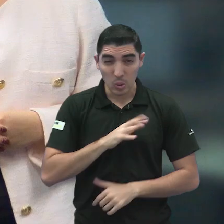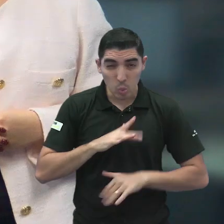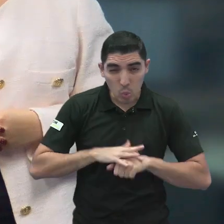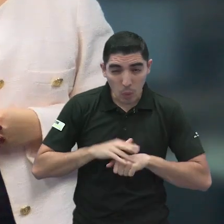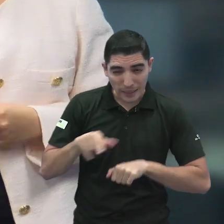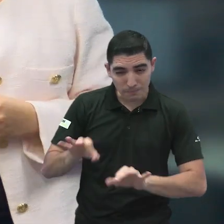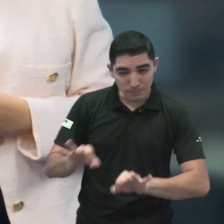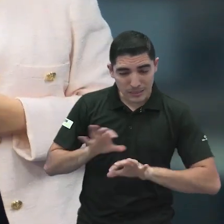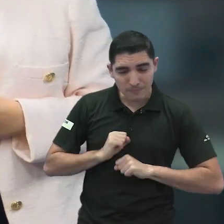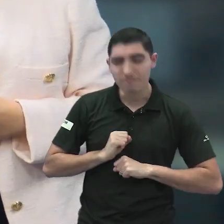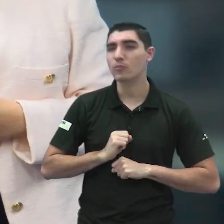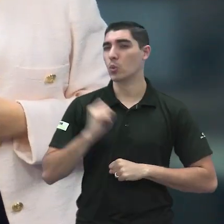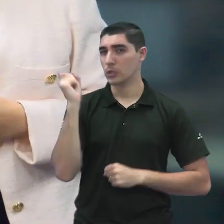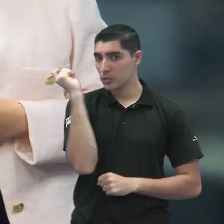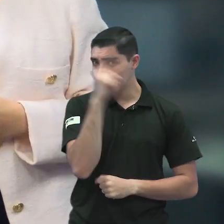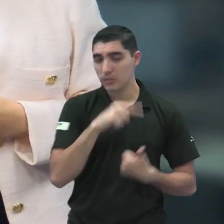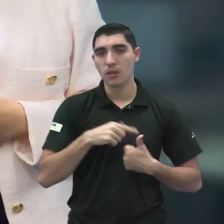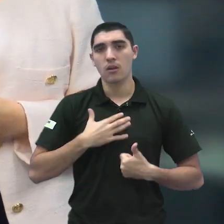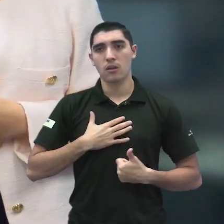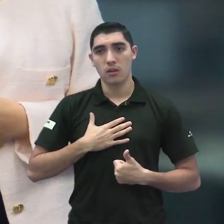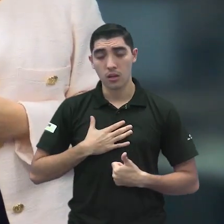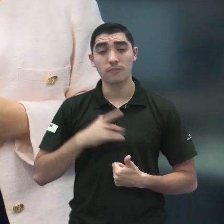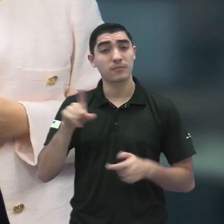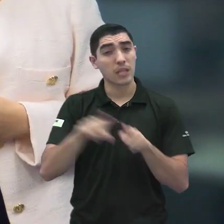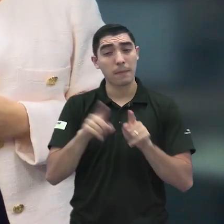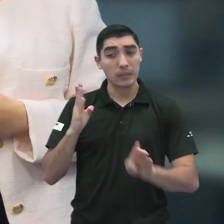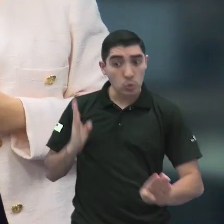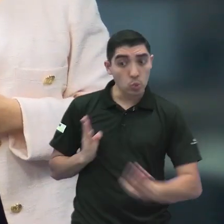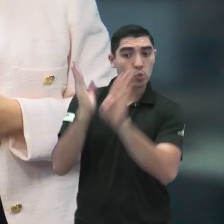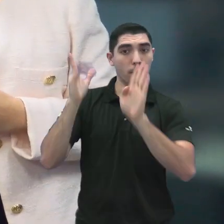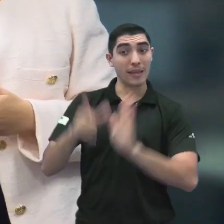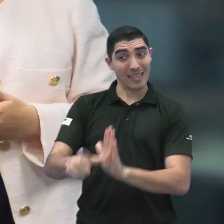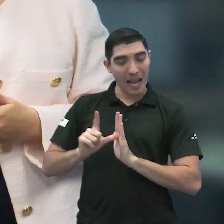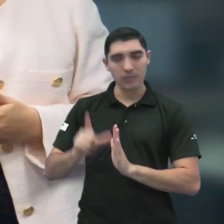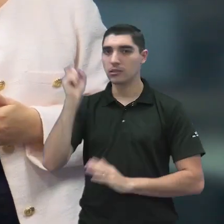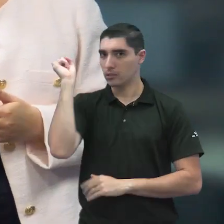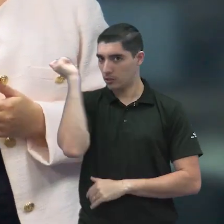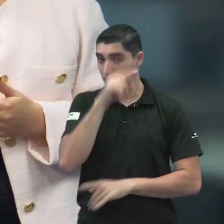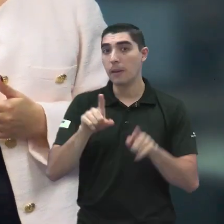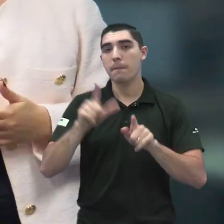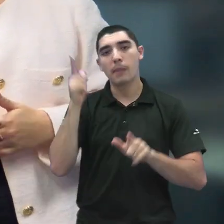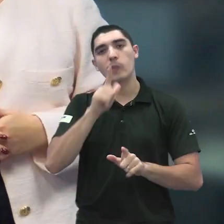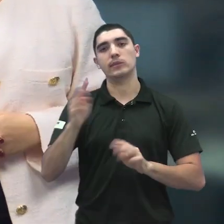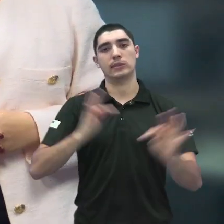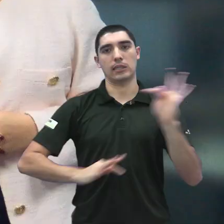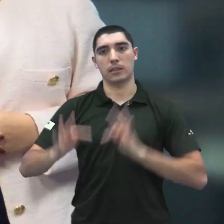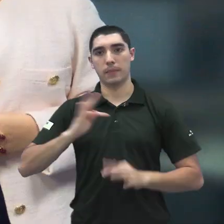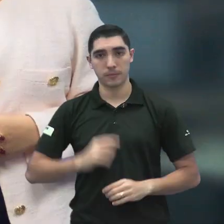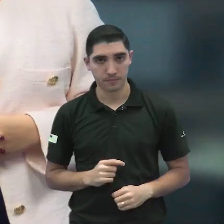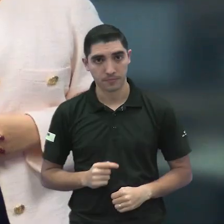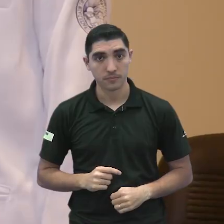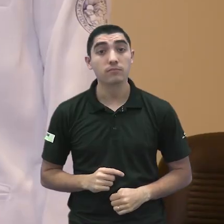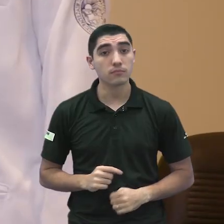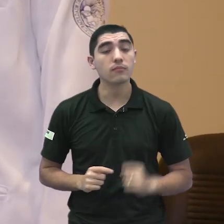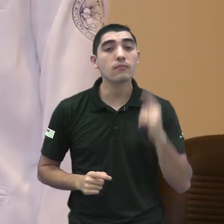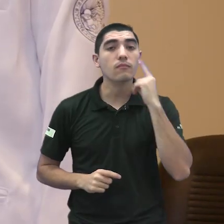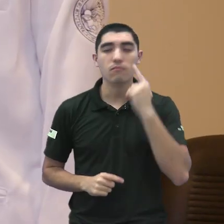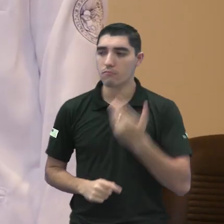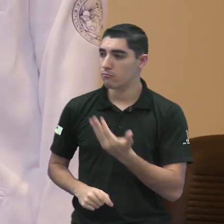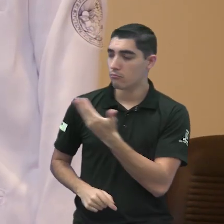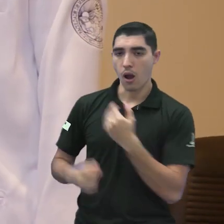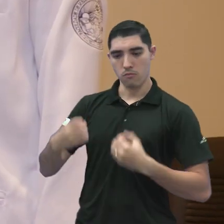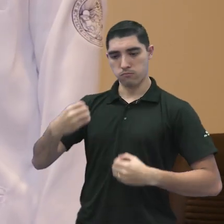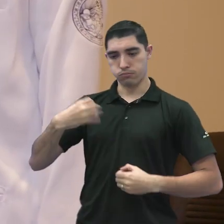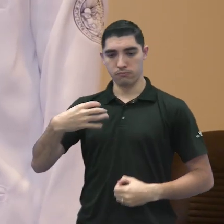ainda enfrenta desafios, como dificuldades para receber diagnóstico precoce e tratamento adequado. Essa é